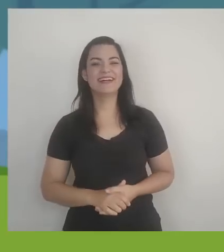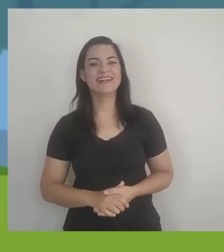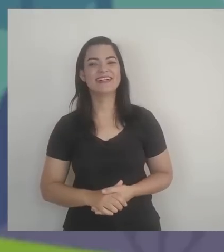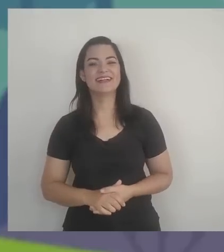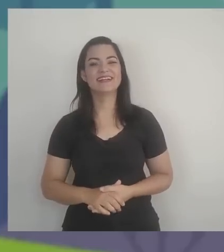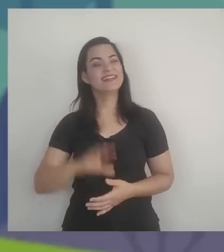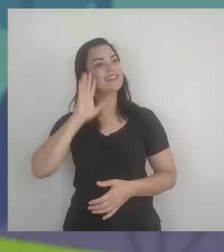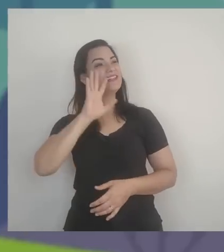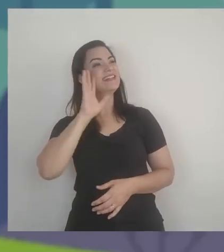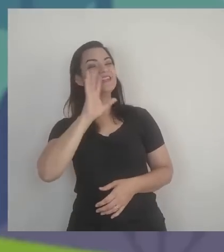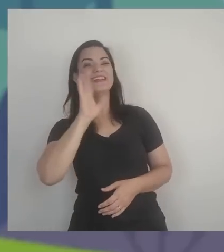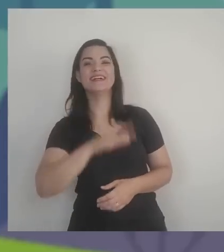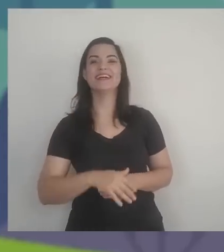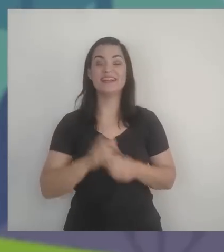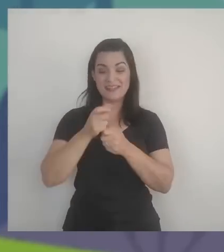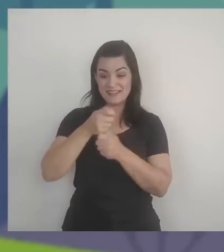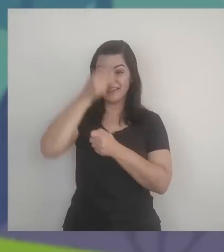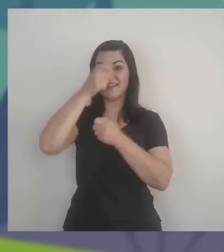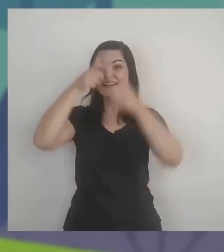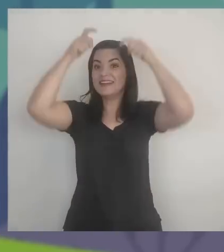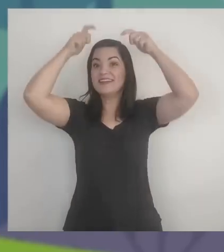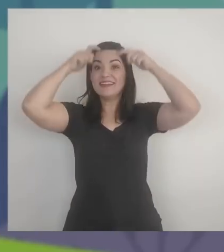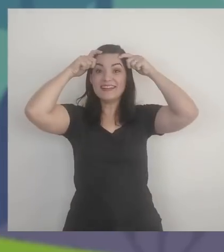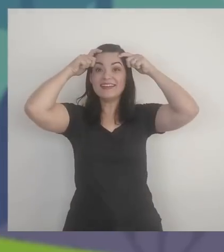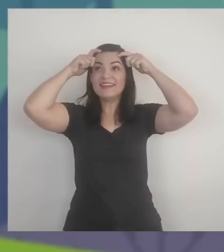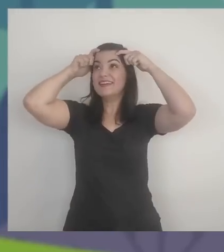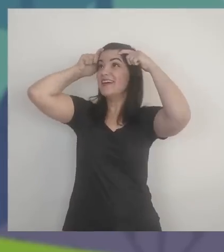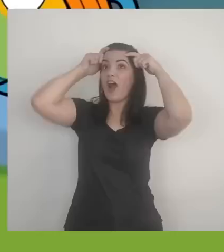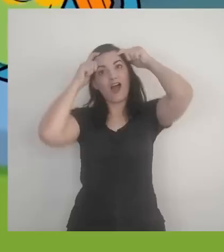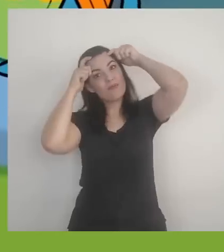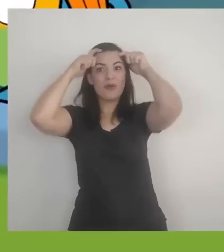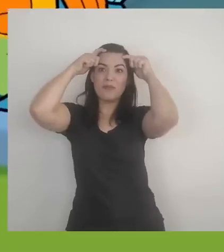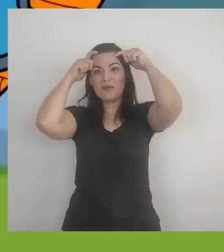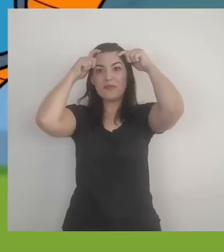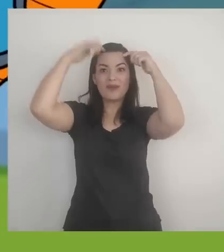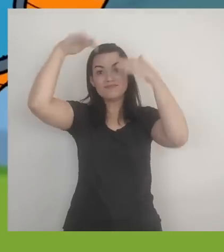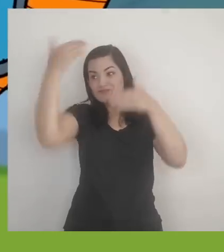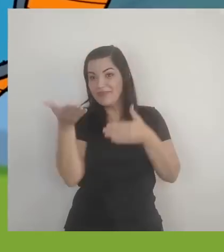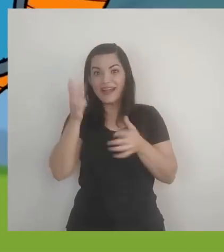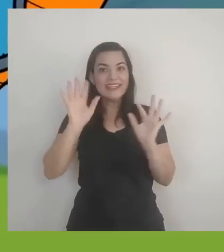Conseguimos! Legal! Olha, pode até balançar a cabeça que ele não cai.